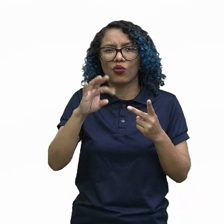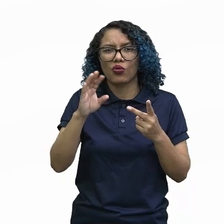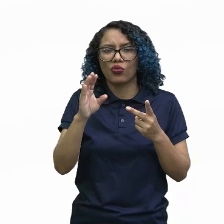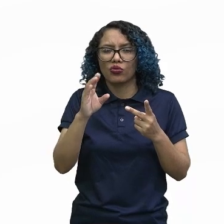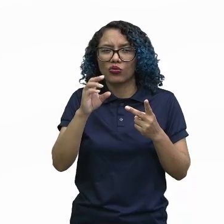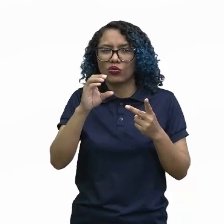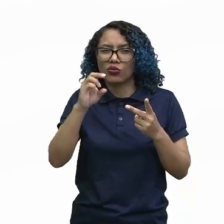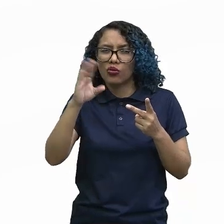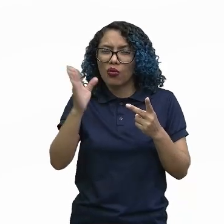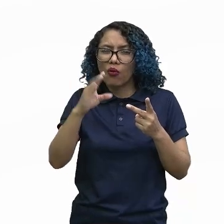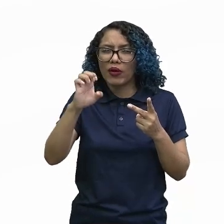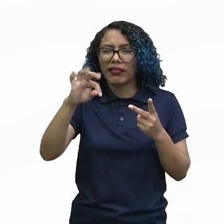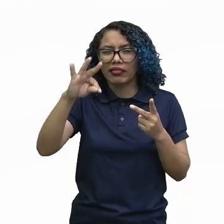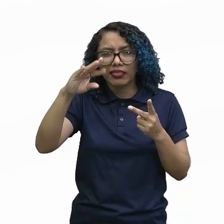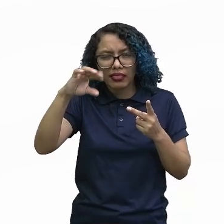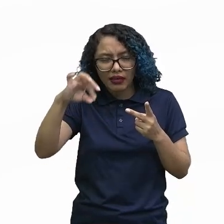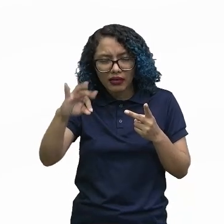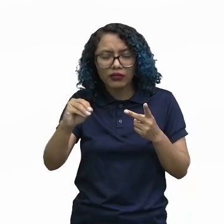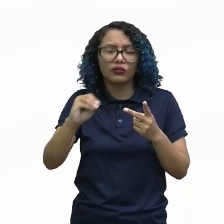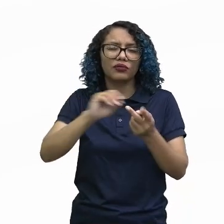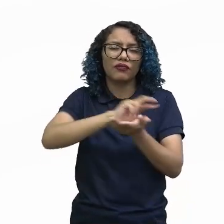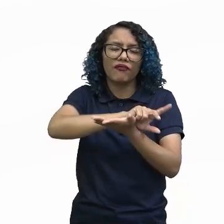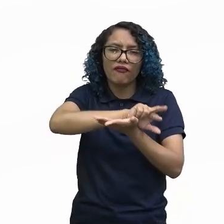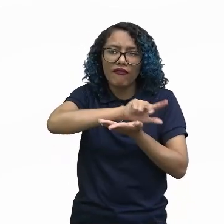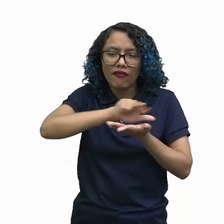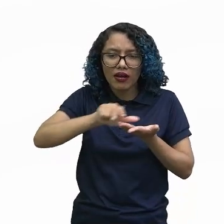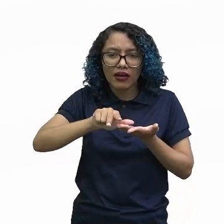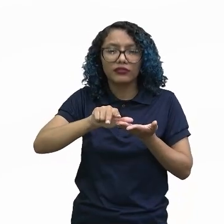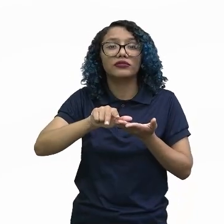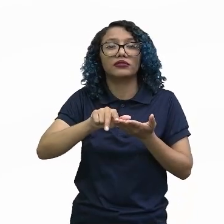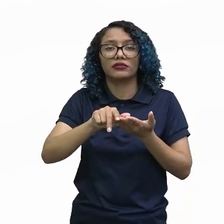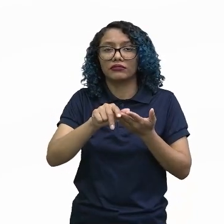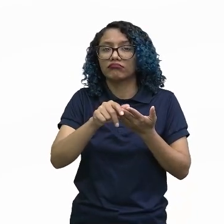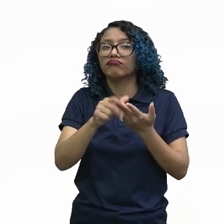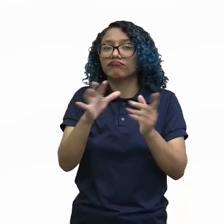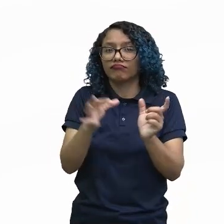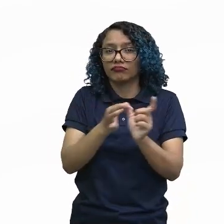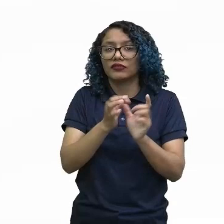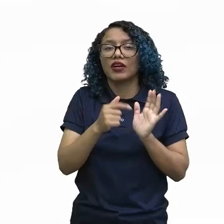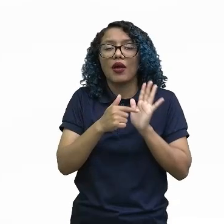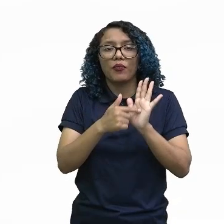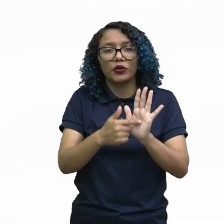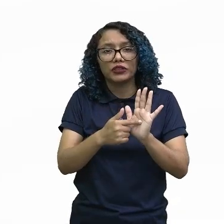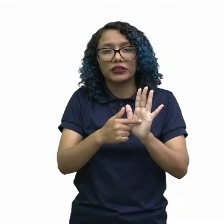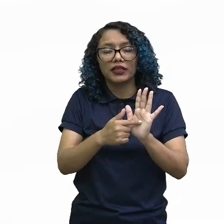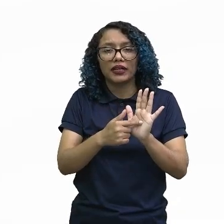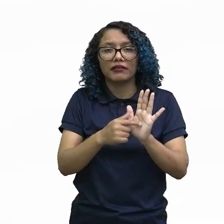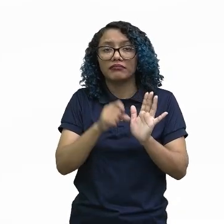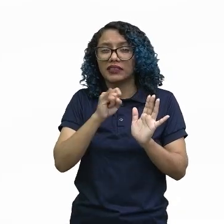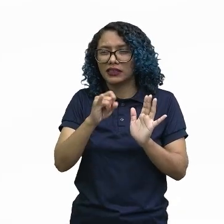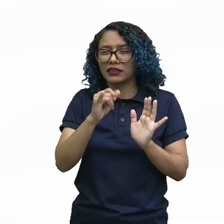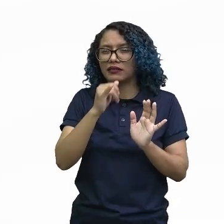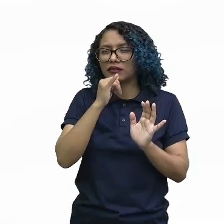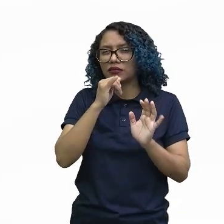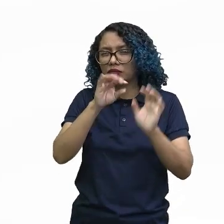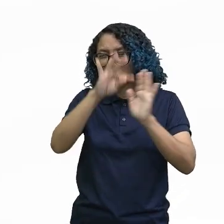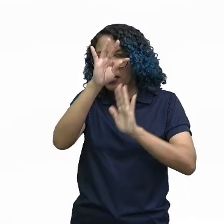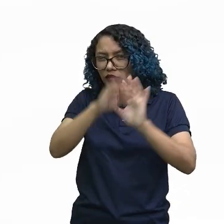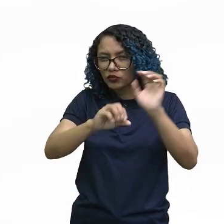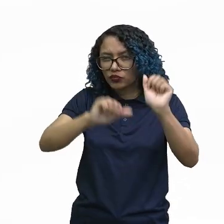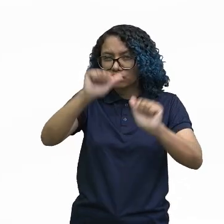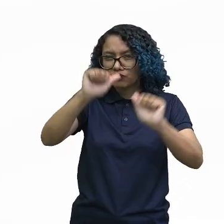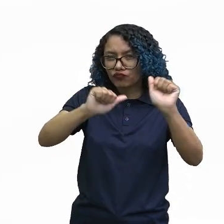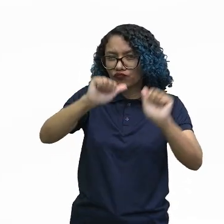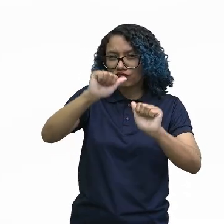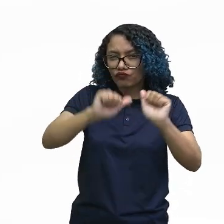entretanto. Essas conjunções, elas vão marcar, elas vão dizer para você quando você estiver analisando o texto,